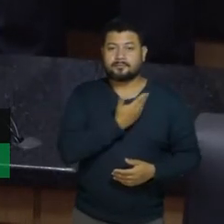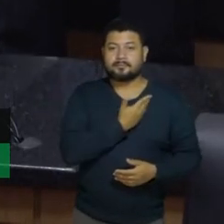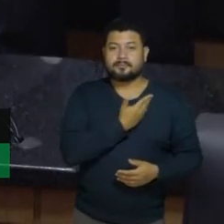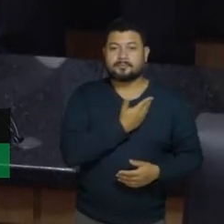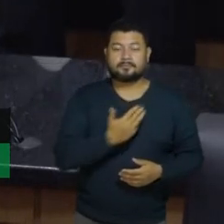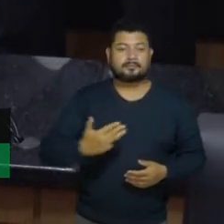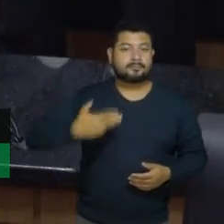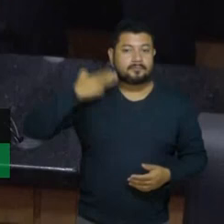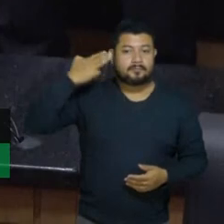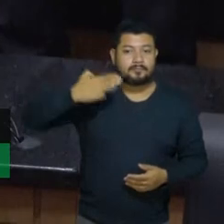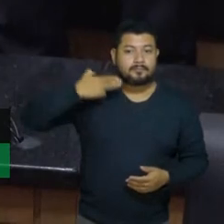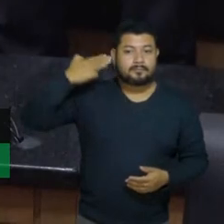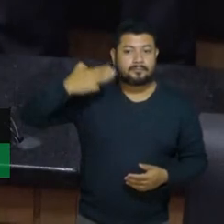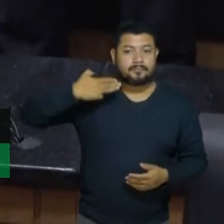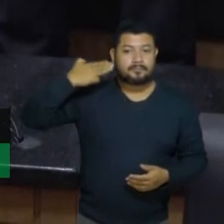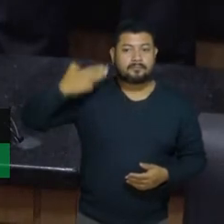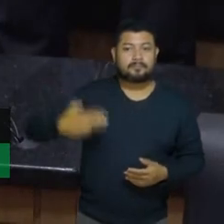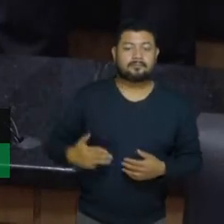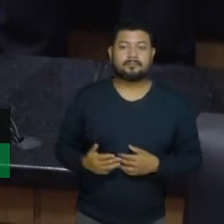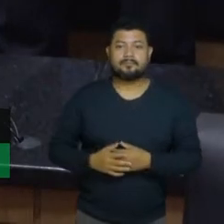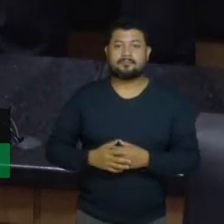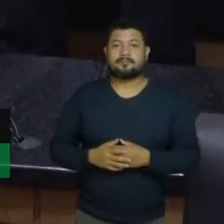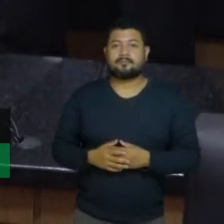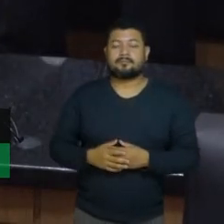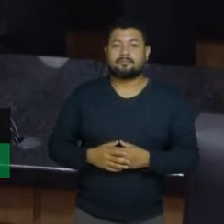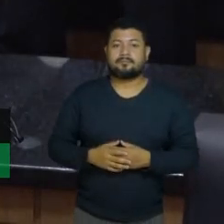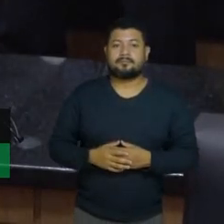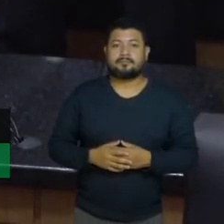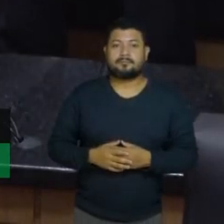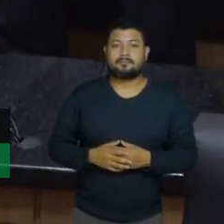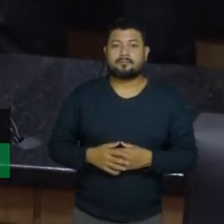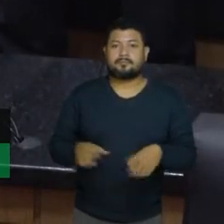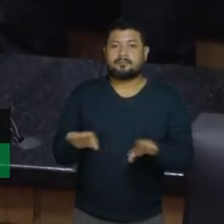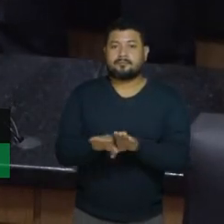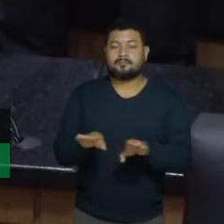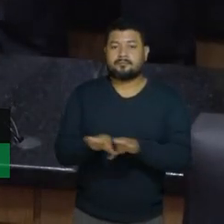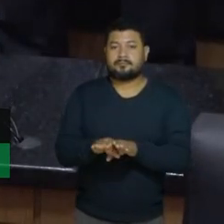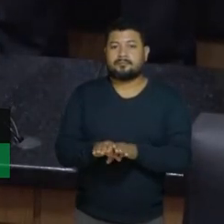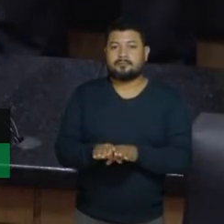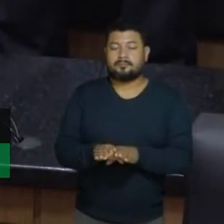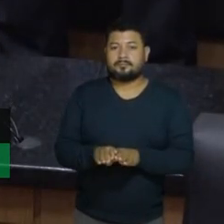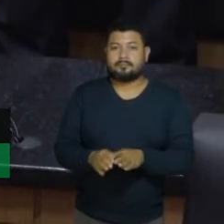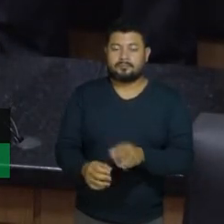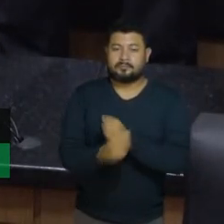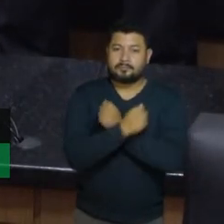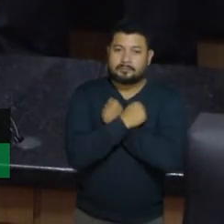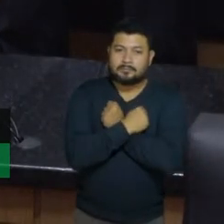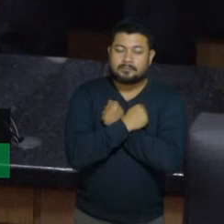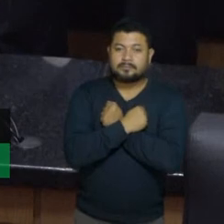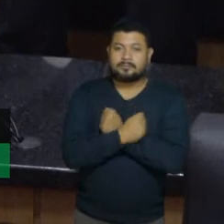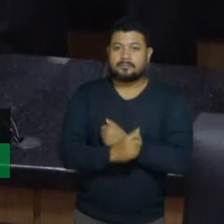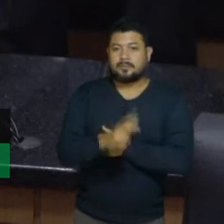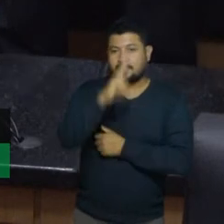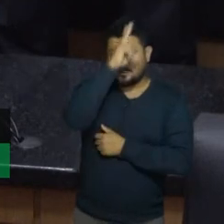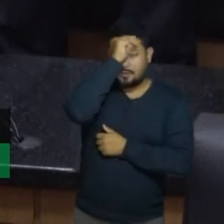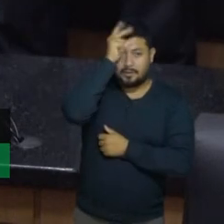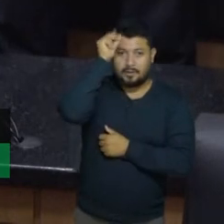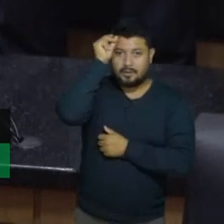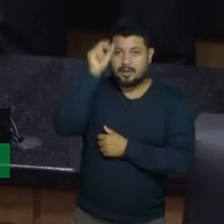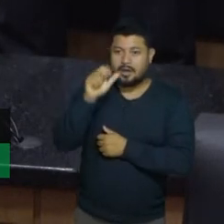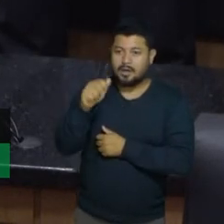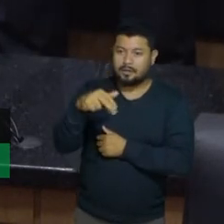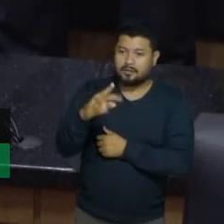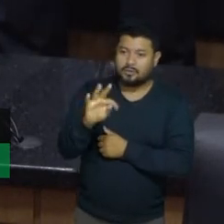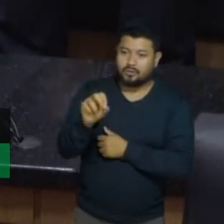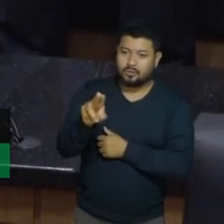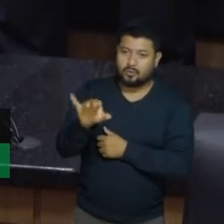Márcio Machado, né, e também que levem o nosso abraço ao prefeito Antônio Serão, pelo